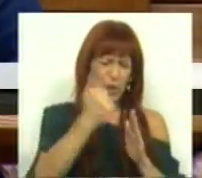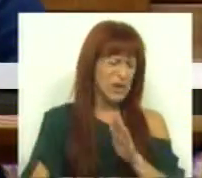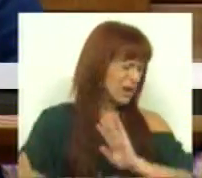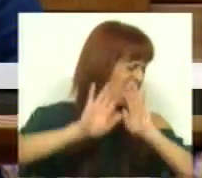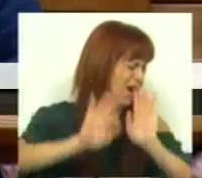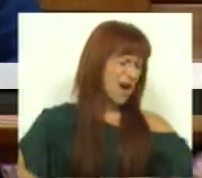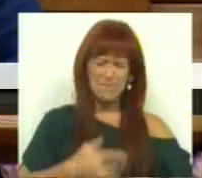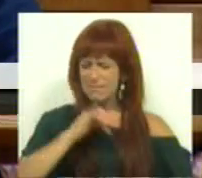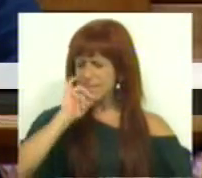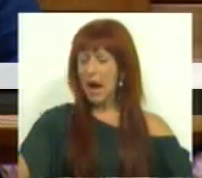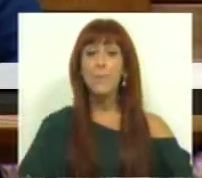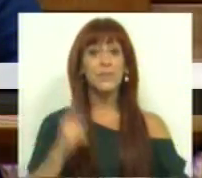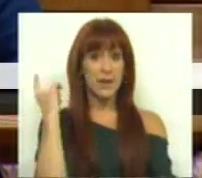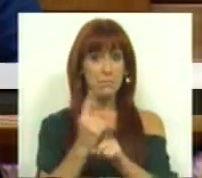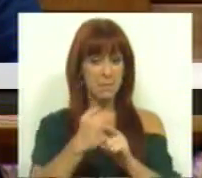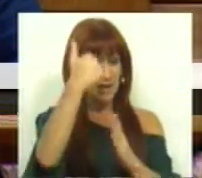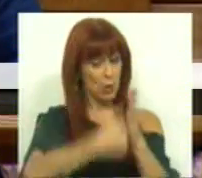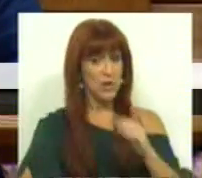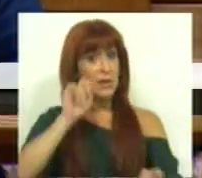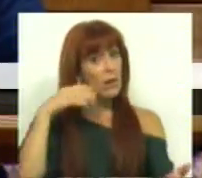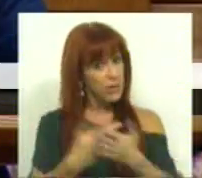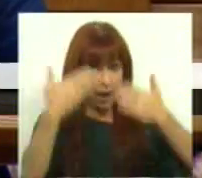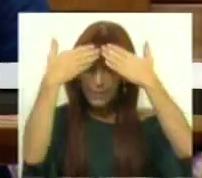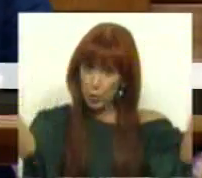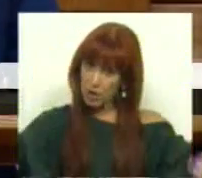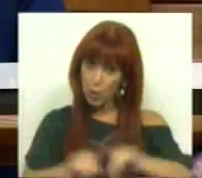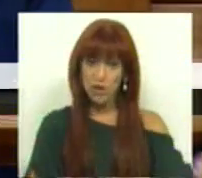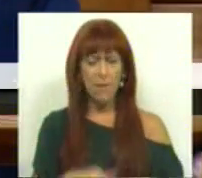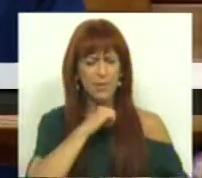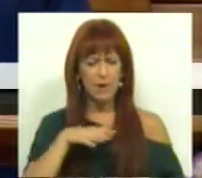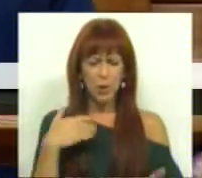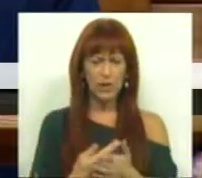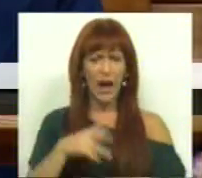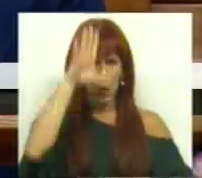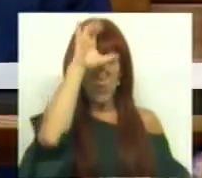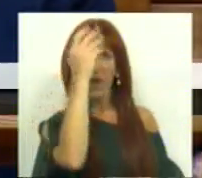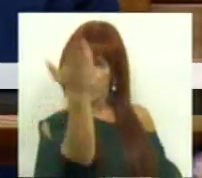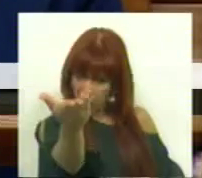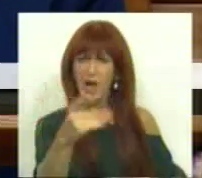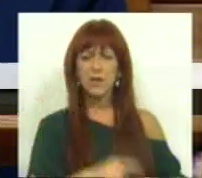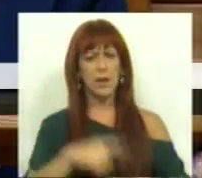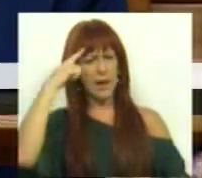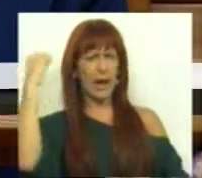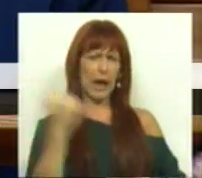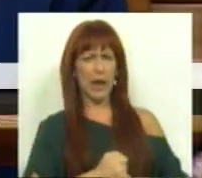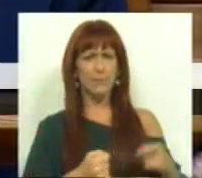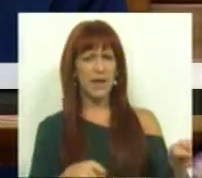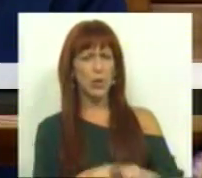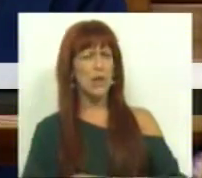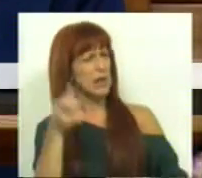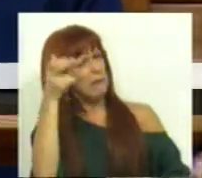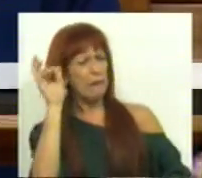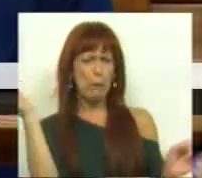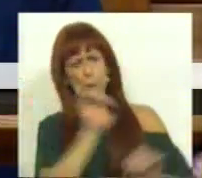Constituição, a mesma Constituição que garante a democracia que lhe permitiu tornar-se governo, é criminosa e é